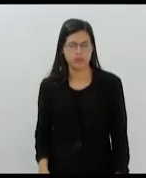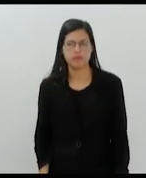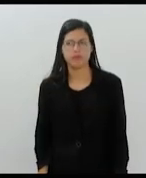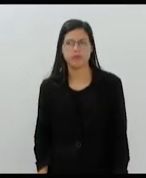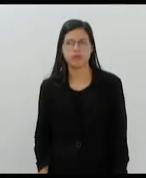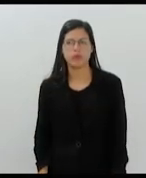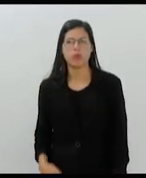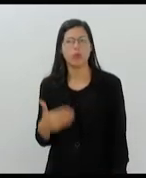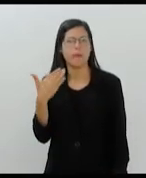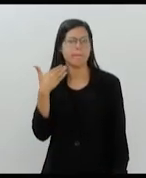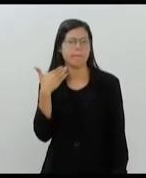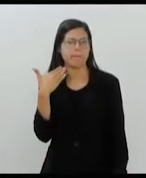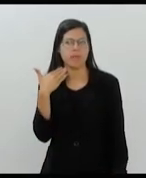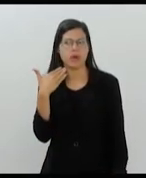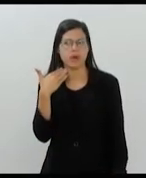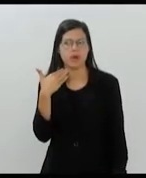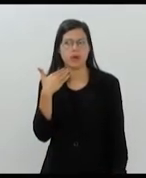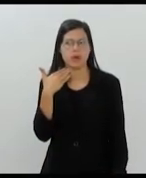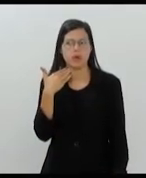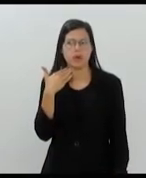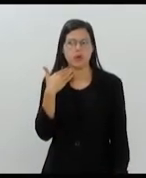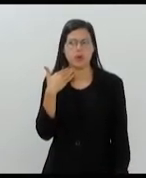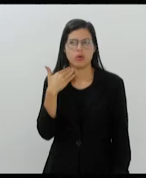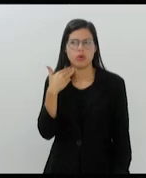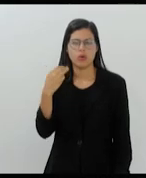do Banco Master,